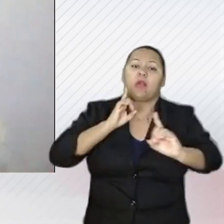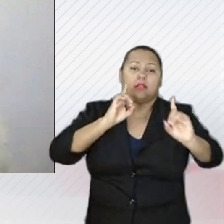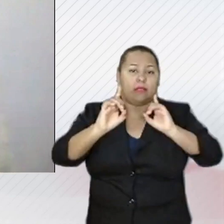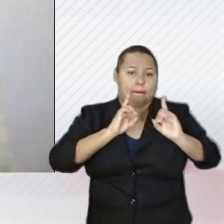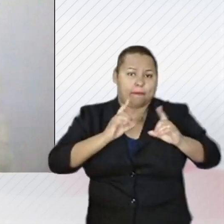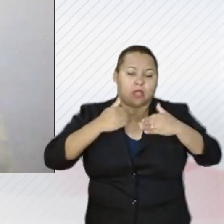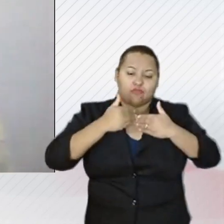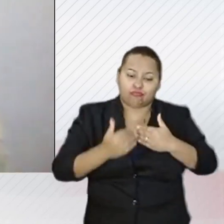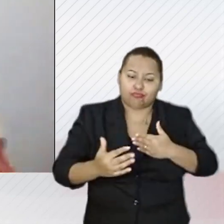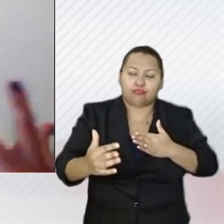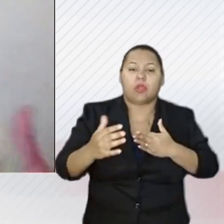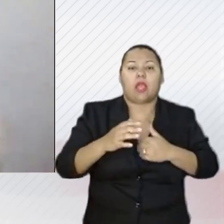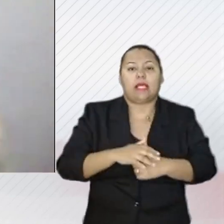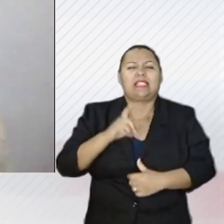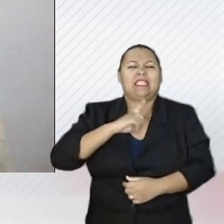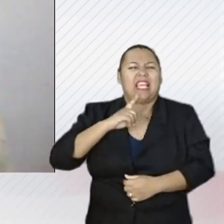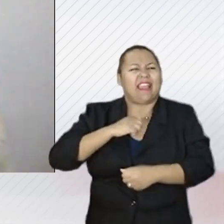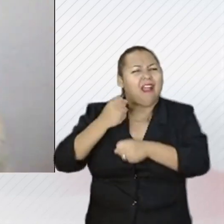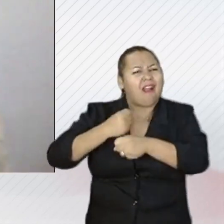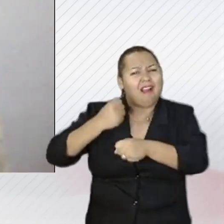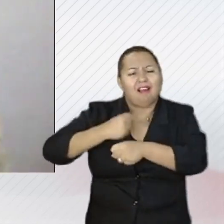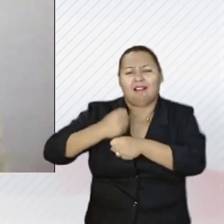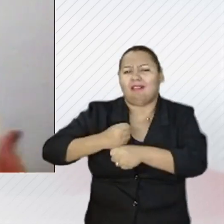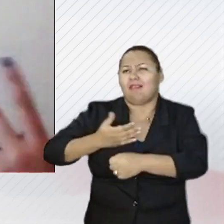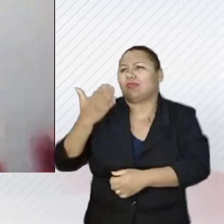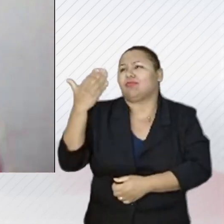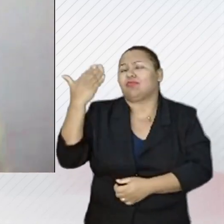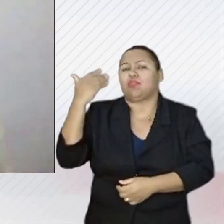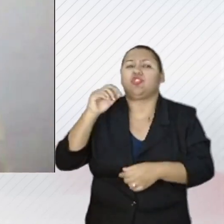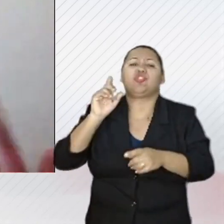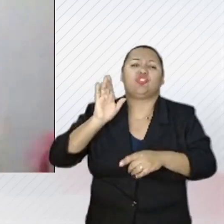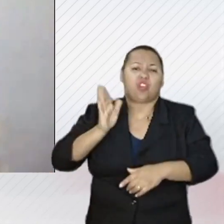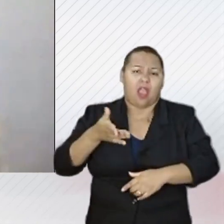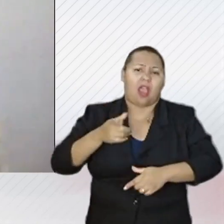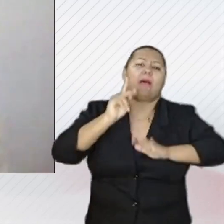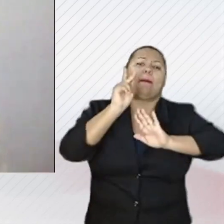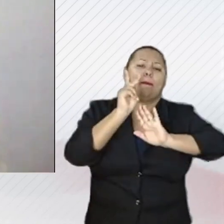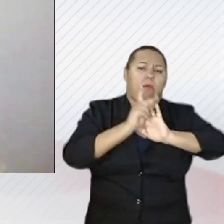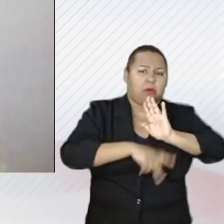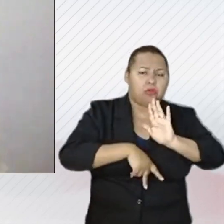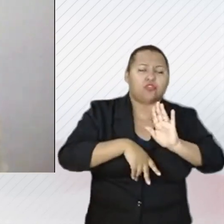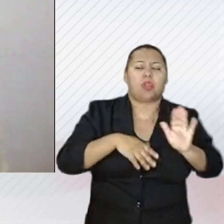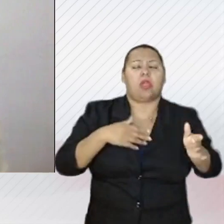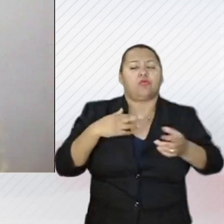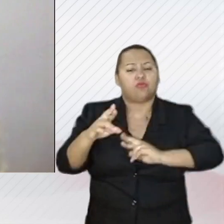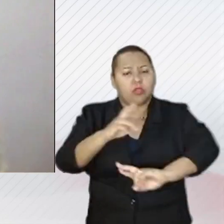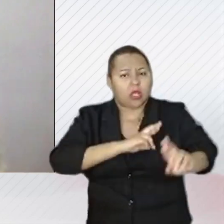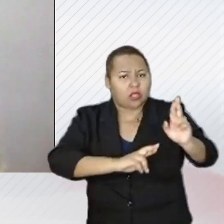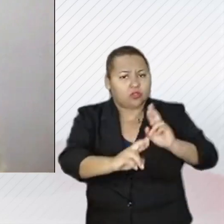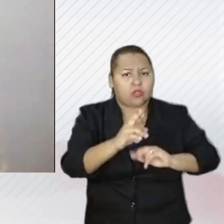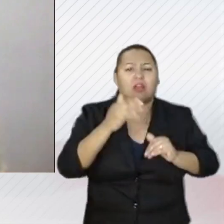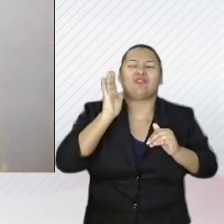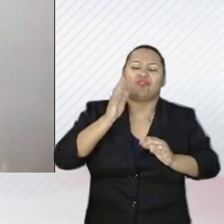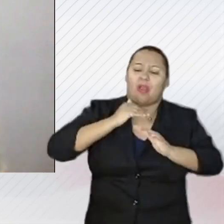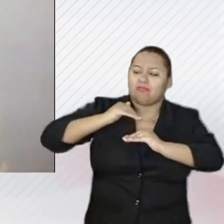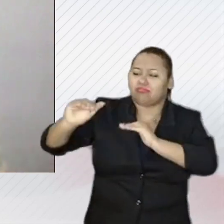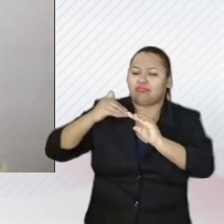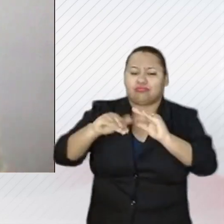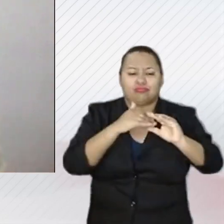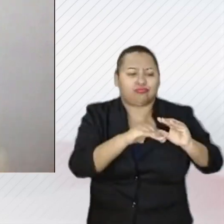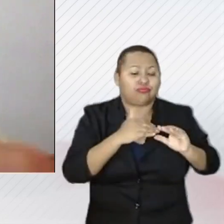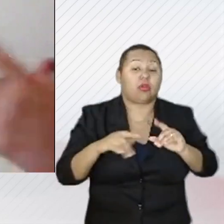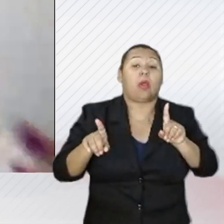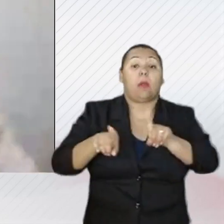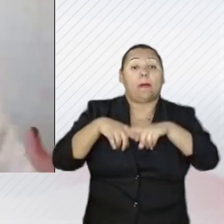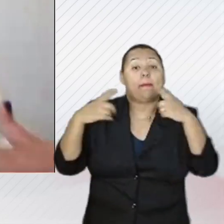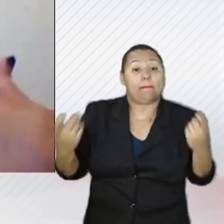de anos na Câmara dos Deputados, já se trabalha em cima de projetos também que tramitaram já, né, há algum tempo. Então, como tu